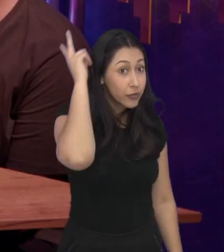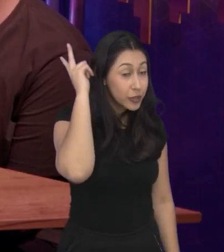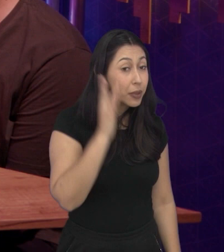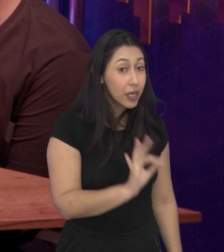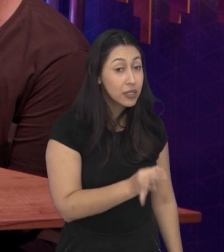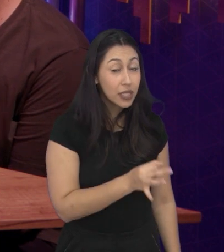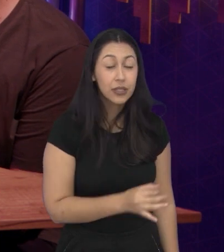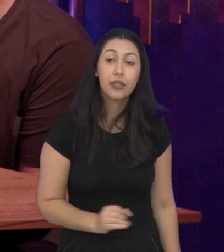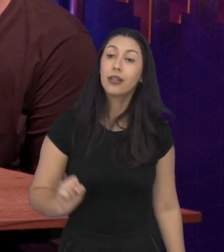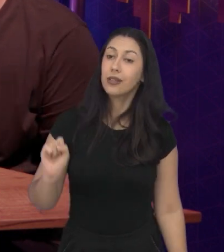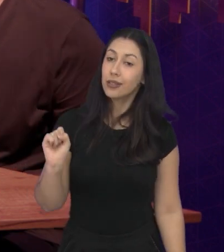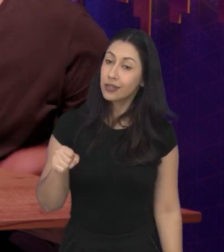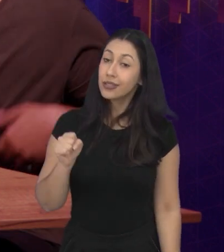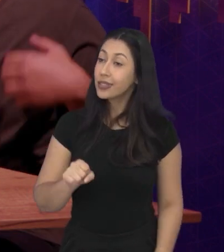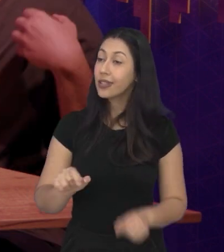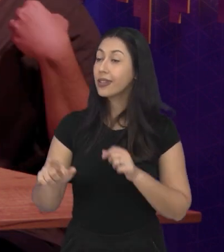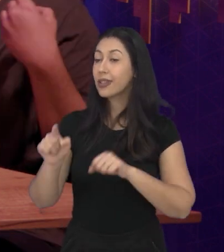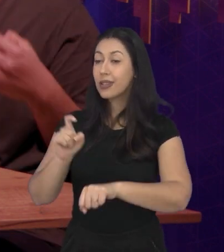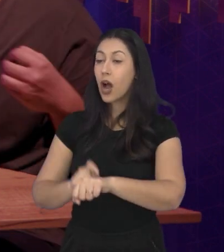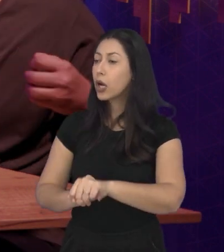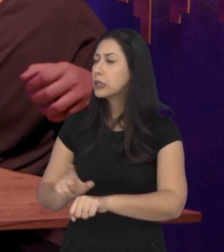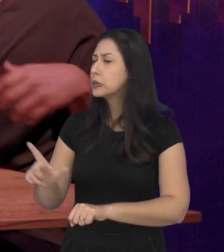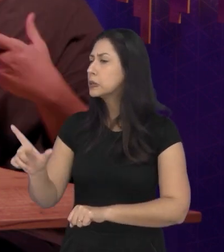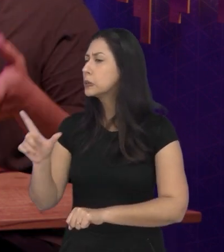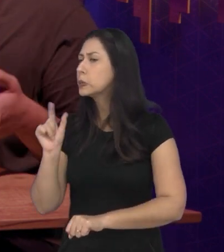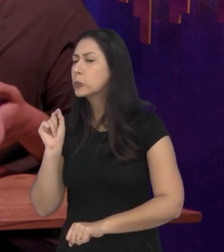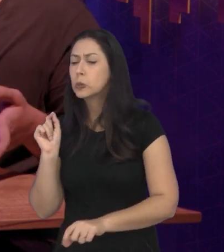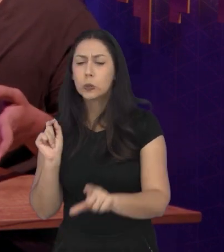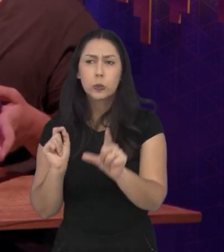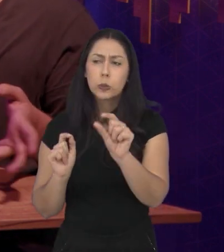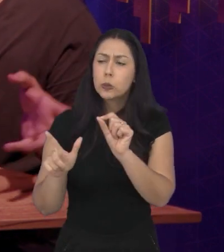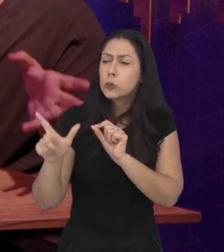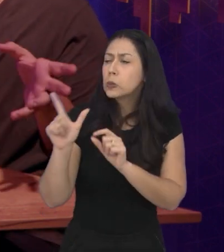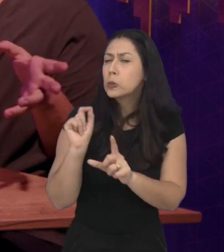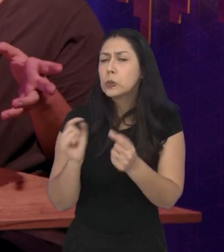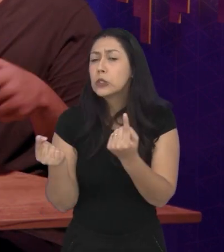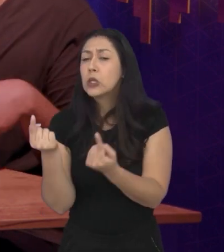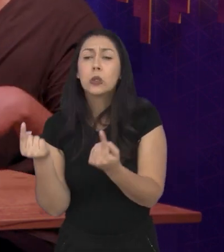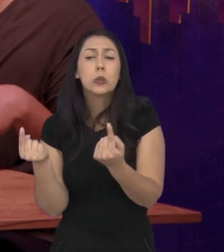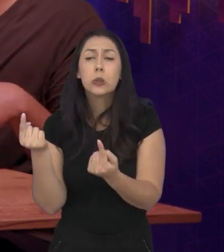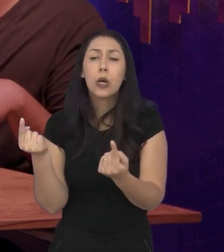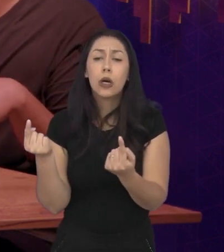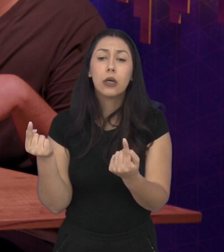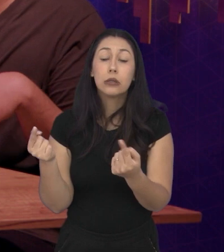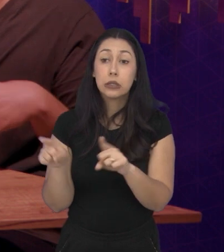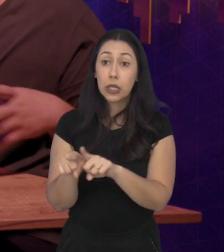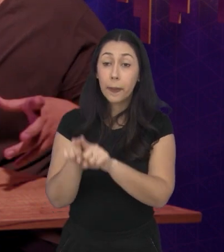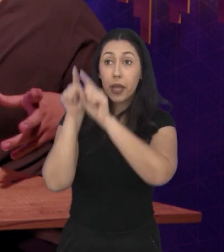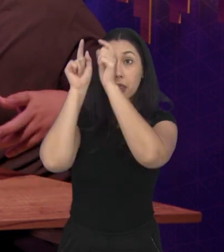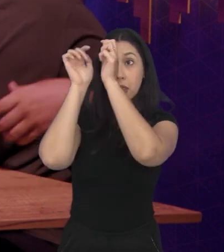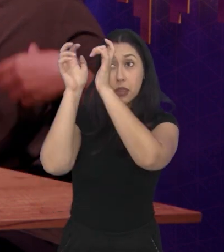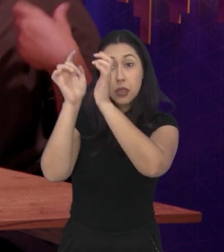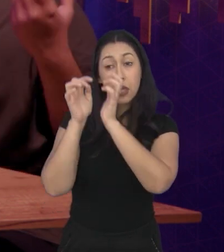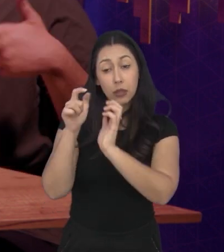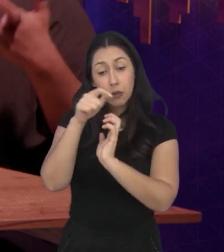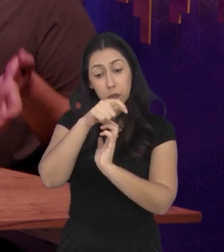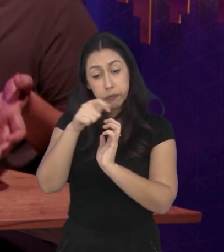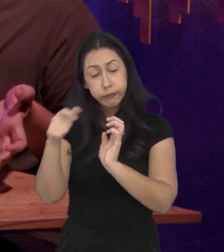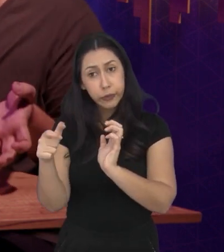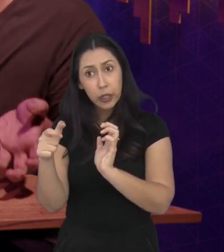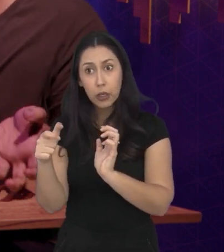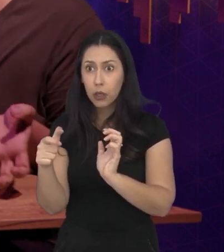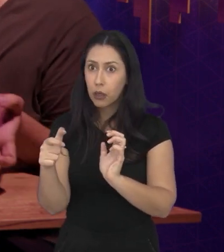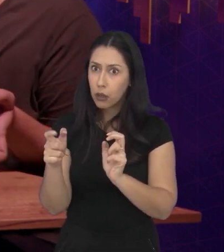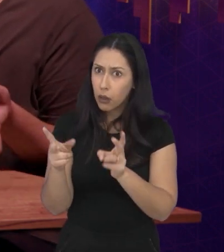vestibular, né? Exatamente, essas escolhas de fatores externos, e como você até disse sobre essa parte do córtex, pra gente